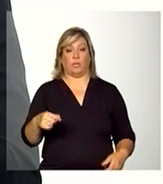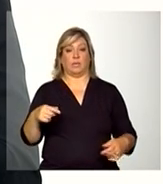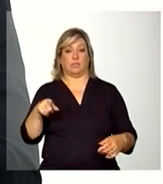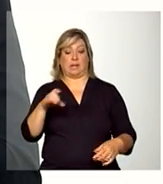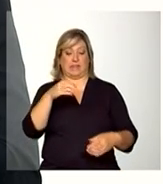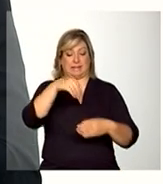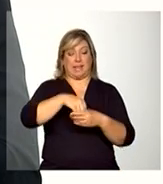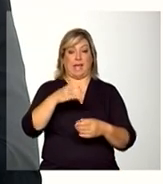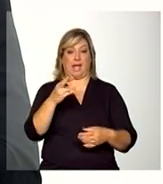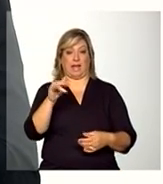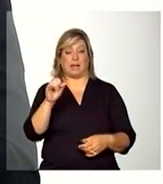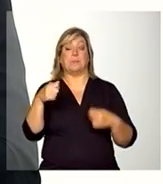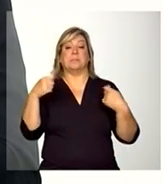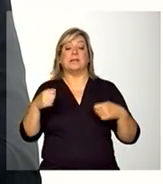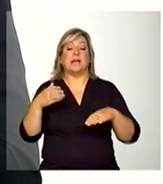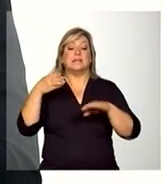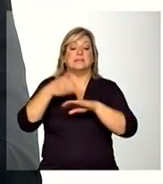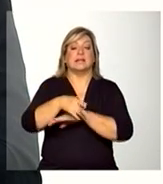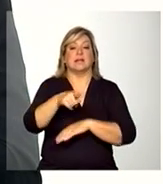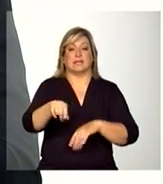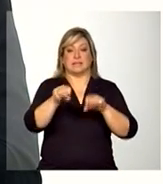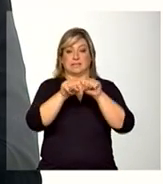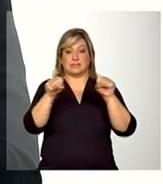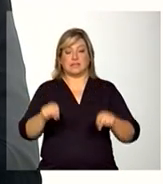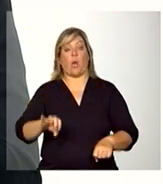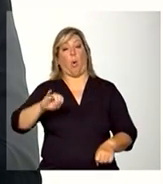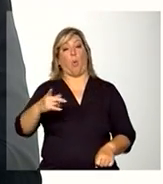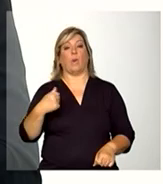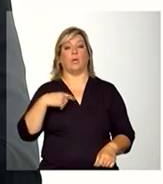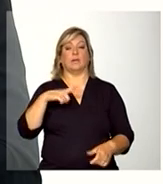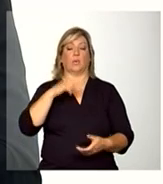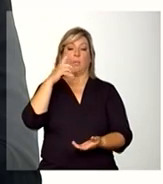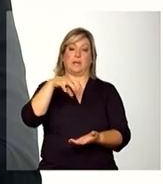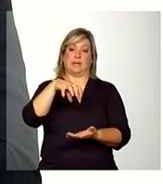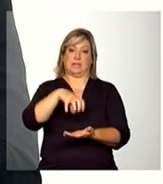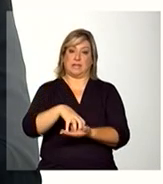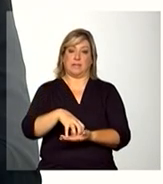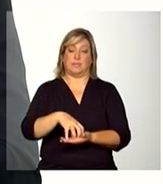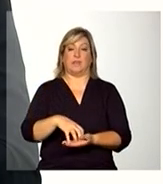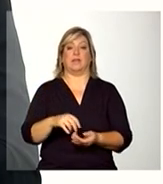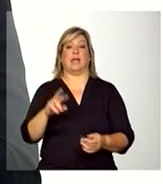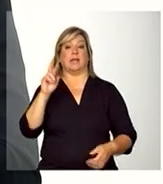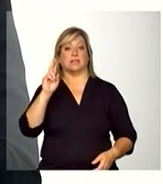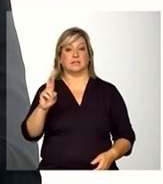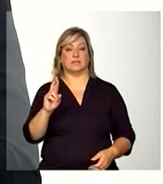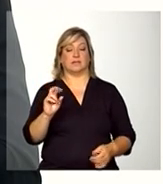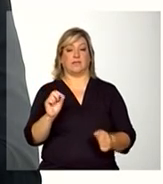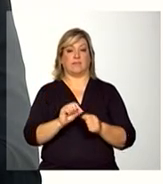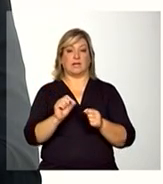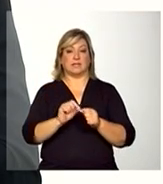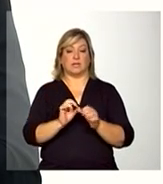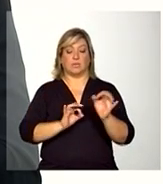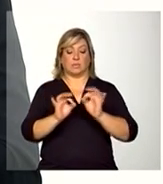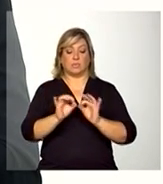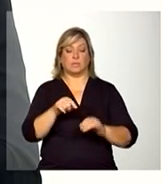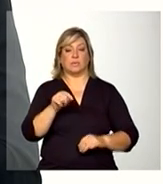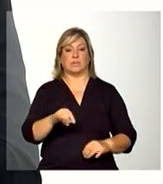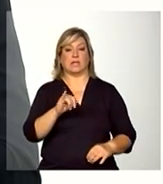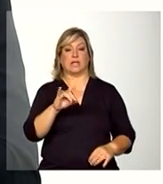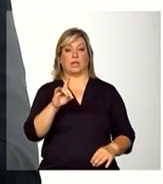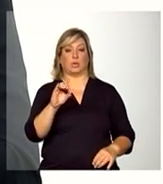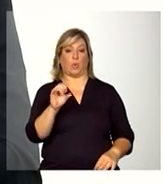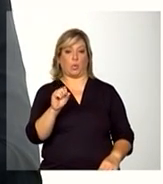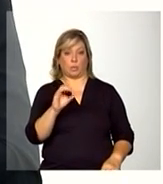sistema ou eu tenho uma equipe que é responsável na pela geração da Carteira do Idoso Eu Vou solicitar esse